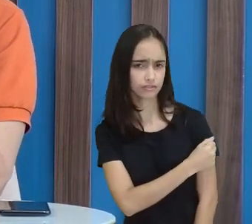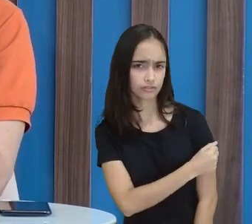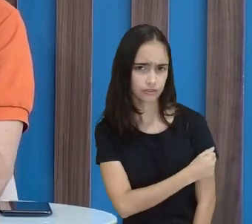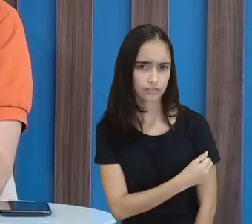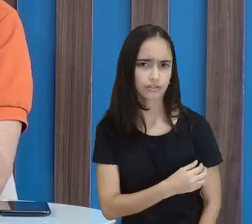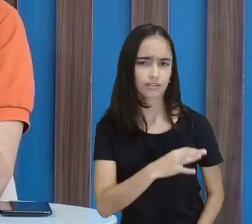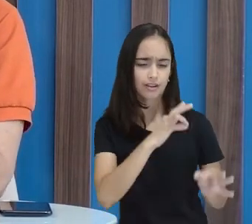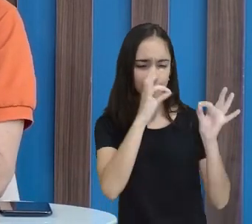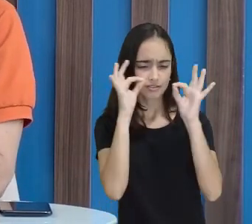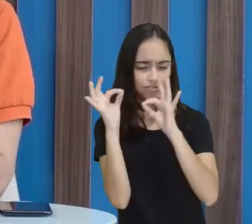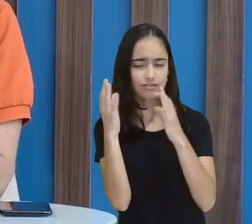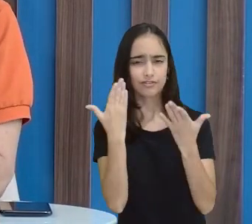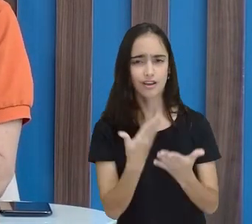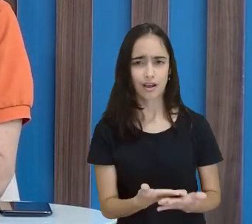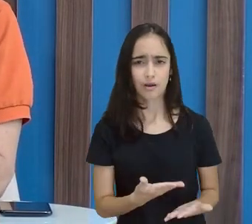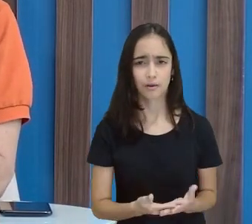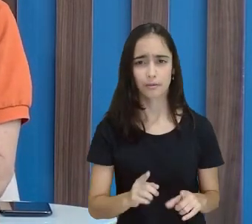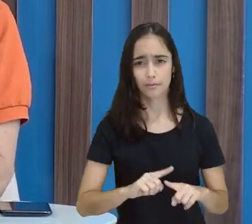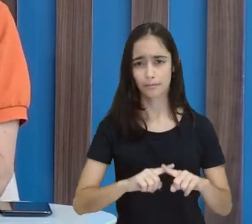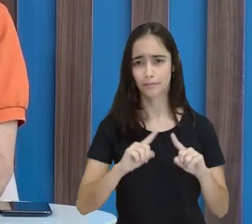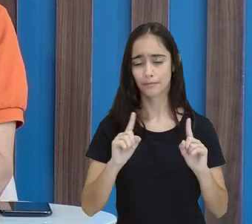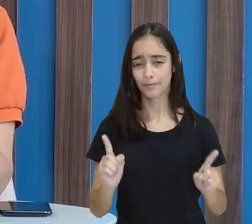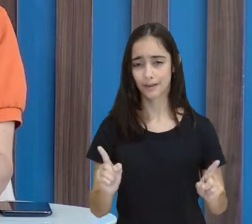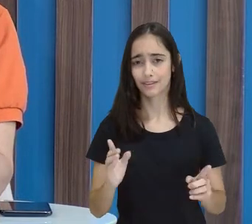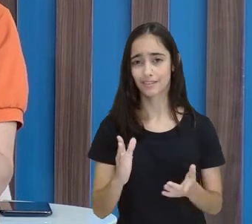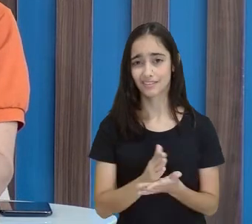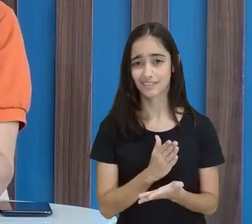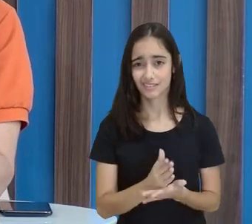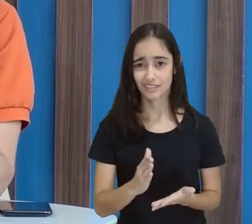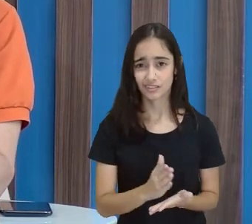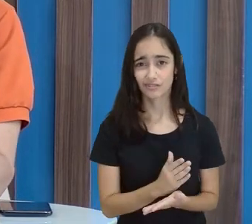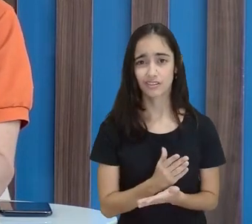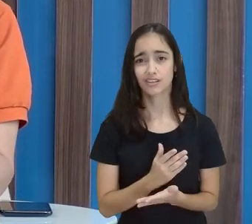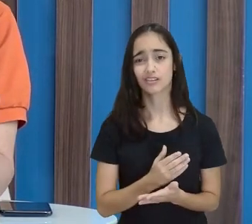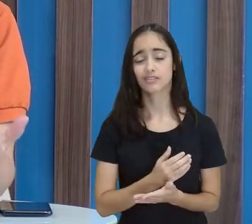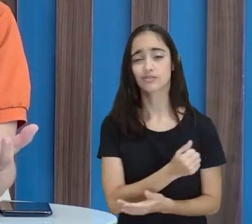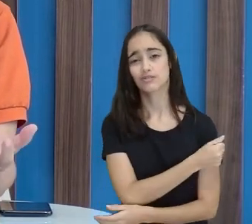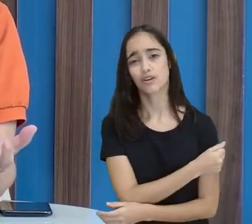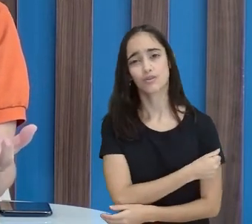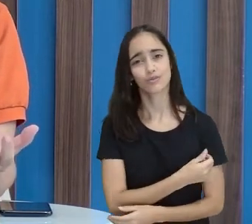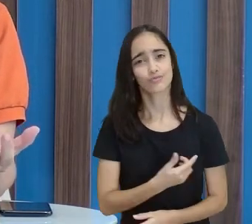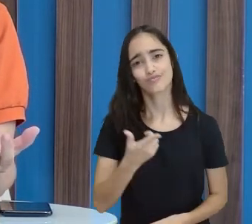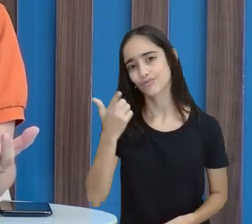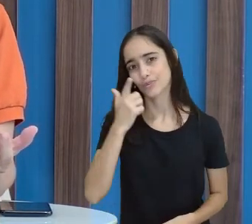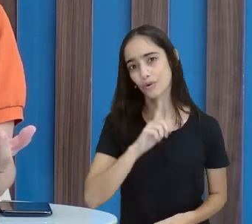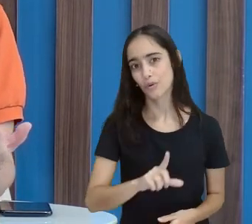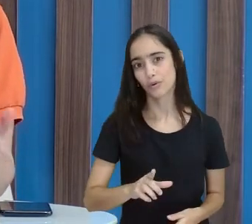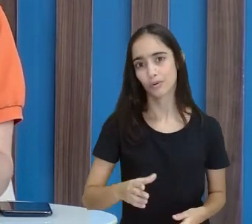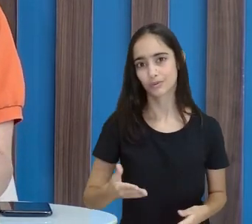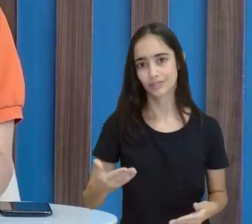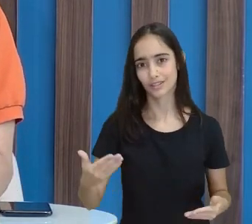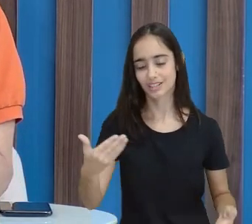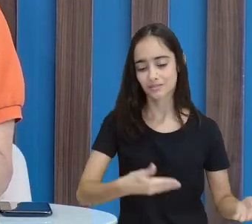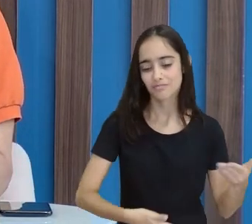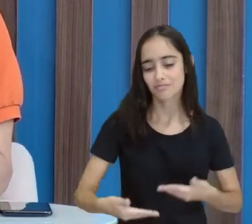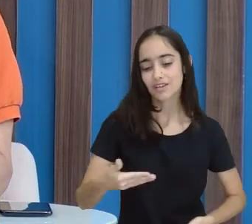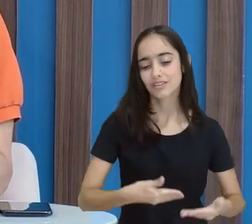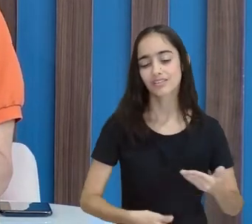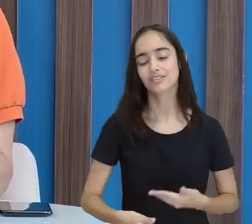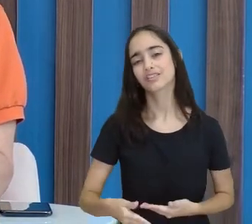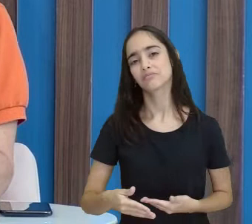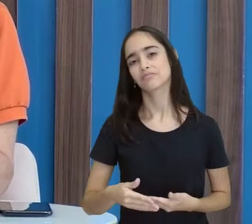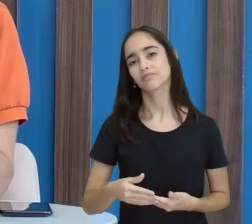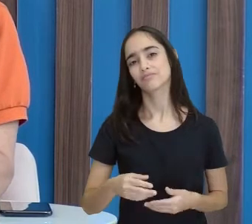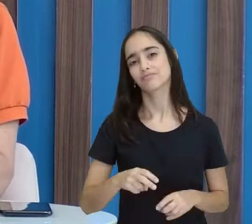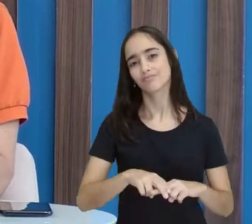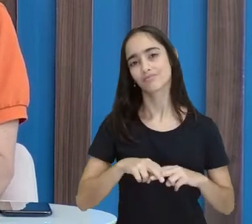tal, mas às vezes eles não conseguem acessar, né, por questões da internet deles mesmos. Então, a gente sempre